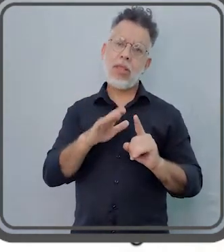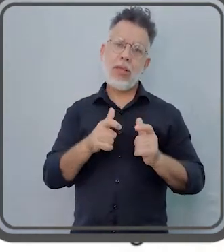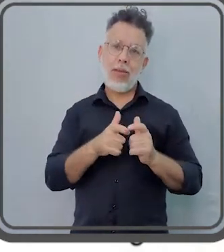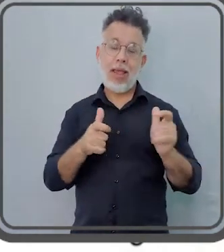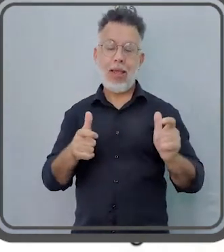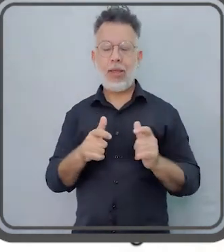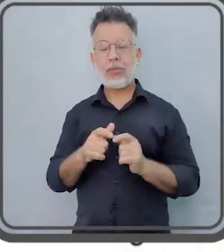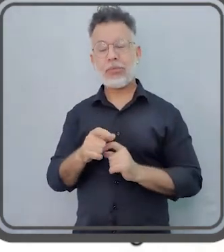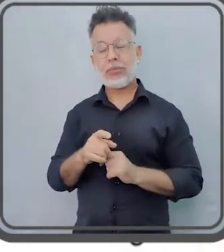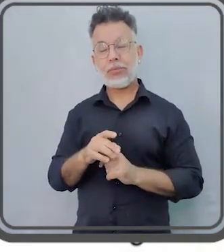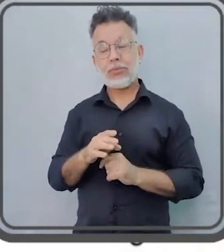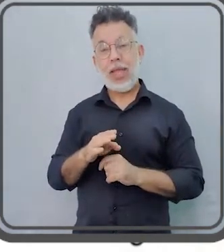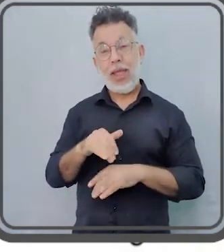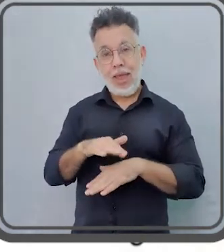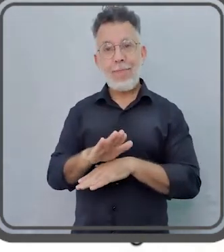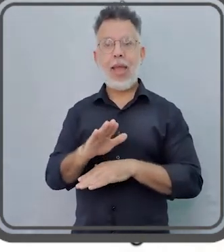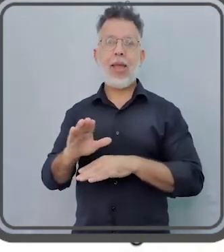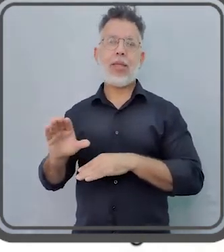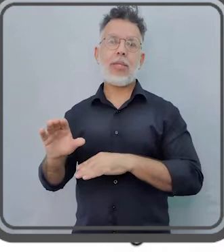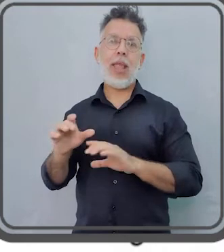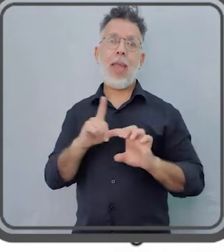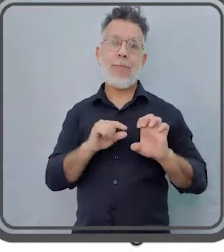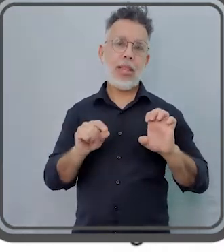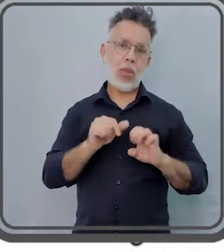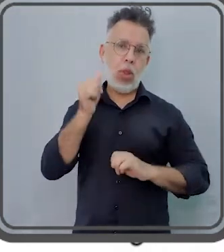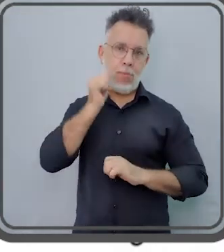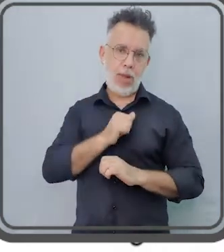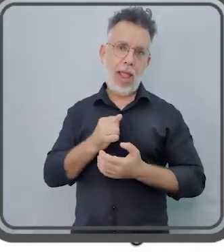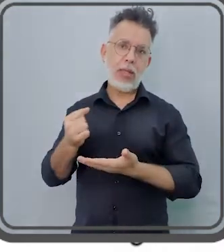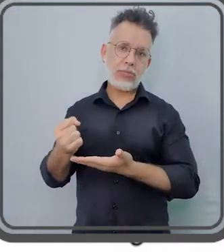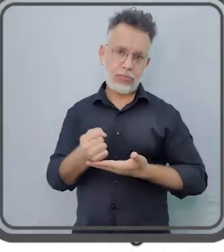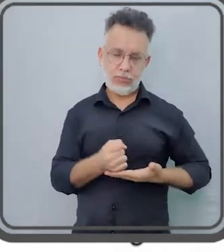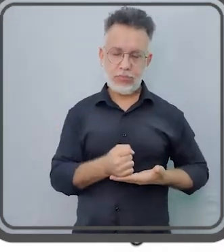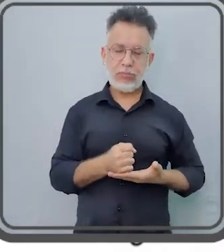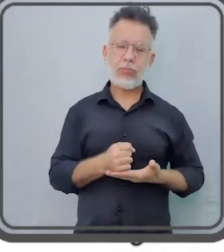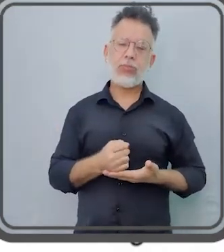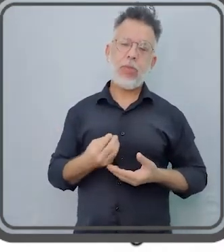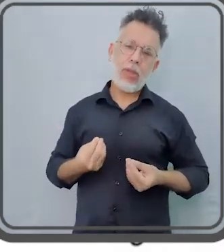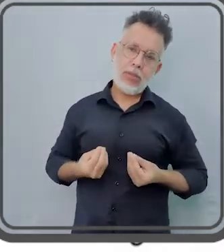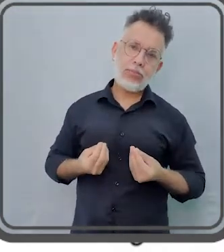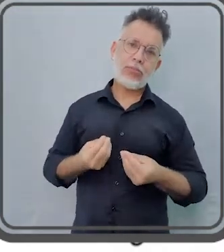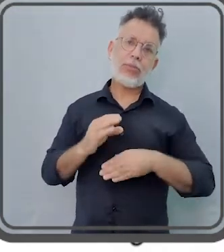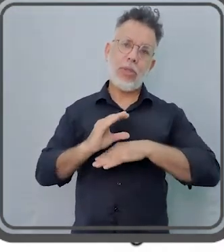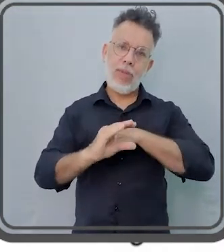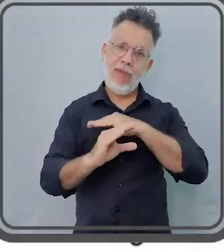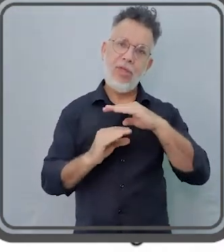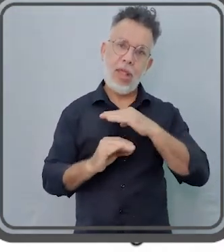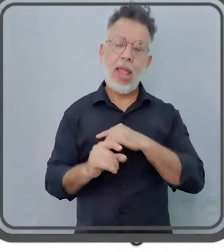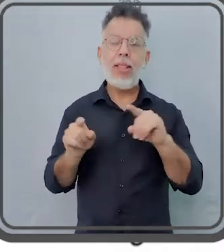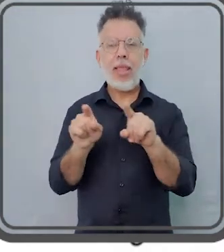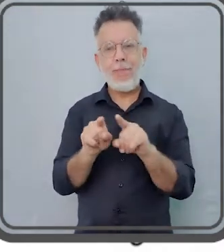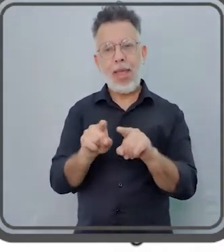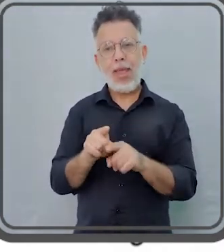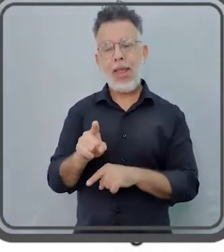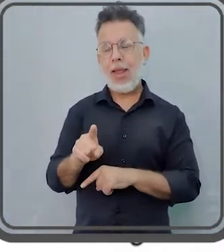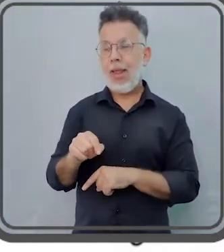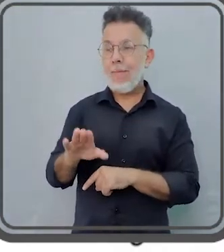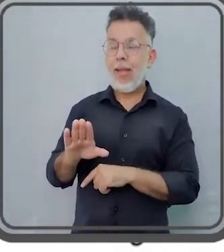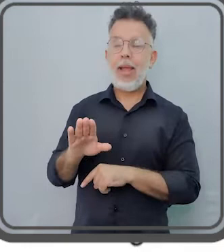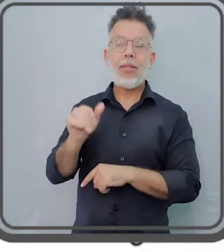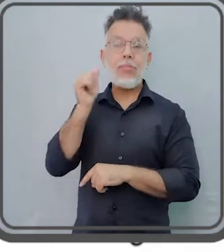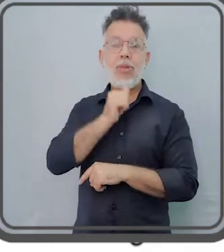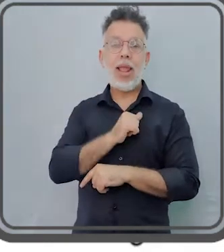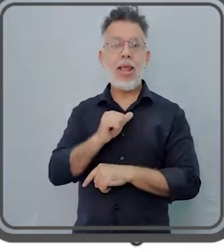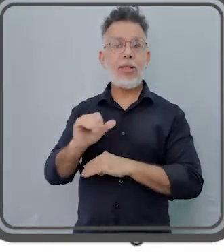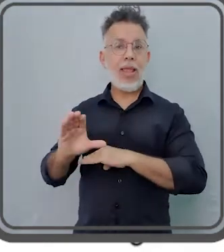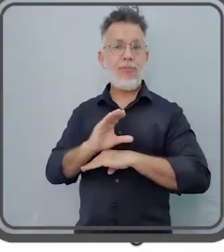mais empreendedoras mulheres, né, recebendo investimento, e do ponto de vista de mais mulheres investindo em outras mulheres.